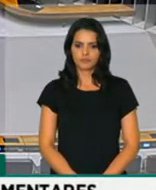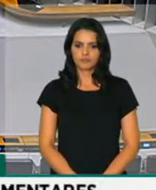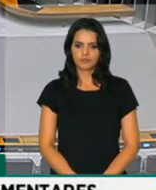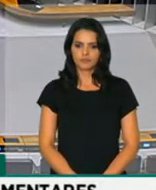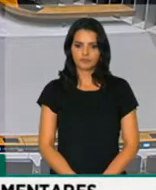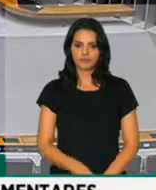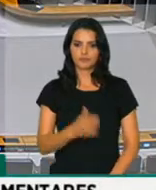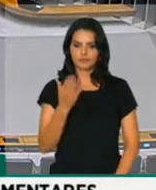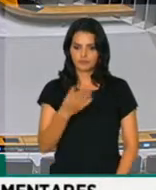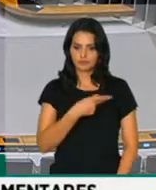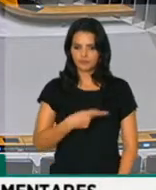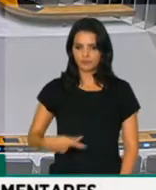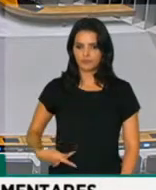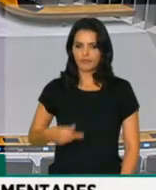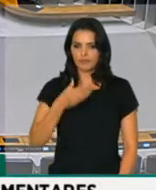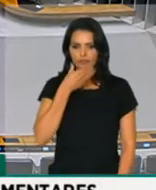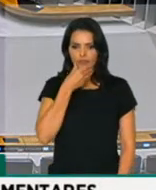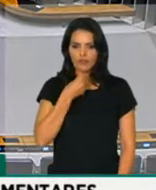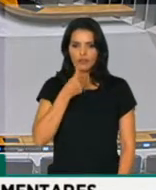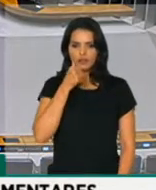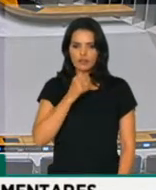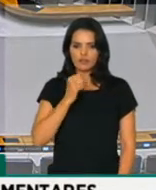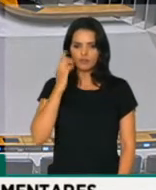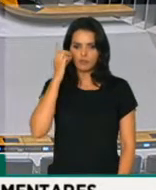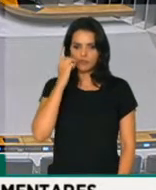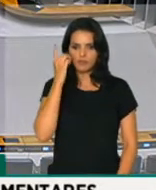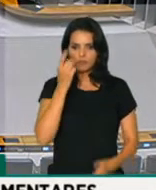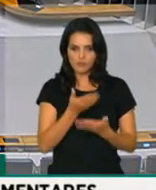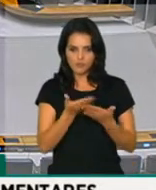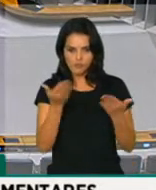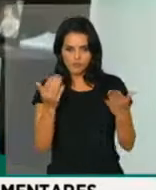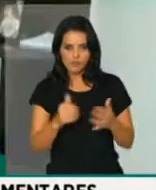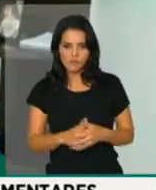Senhor presidente, senhoras e senhores parlamentares,